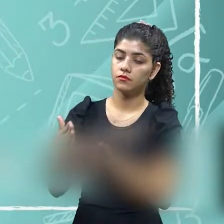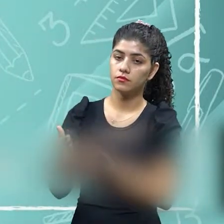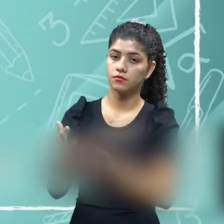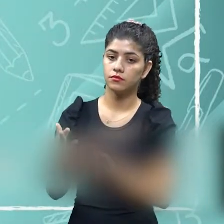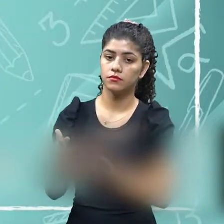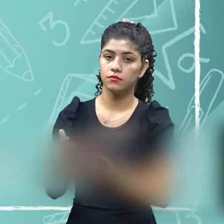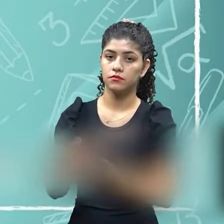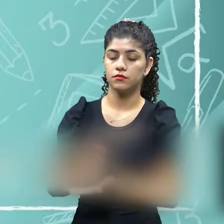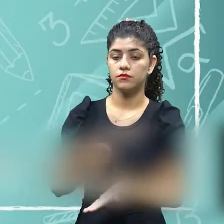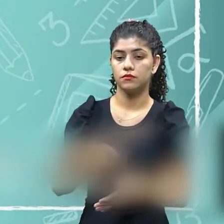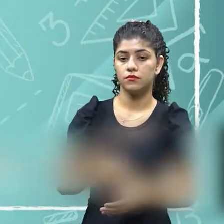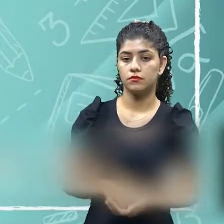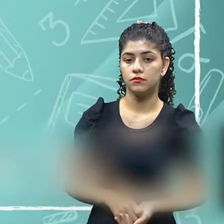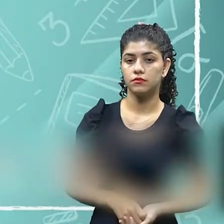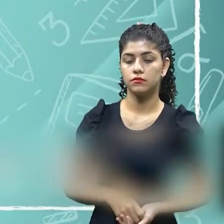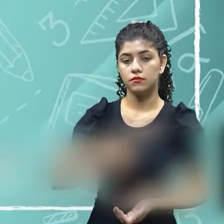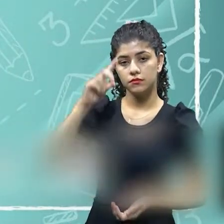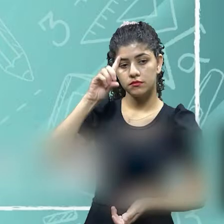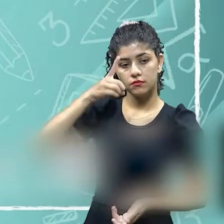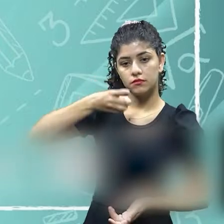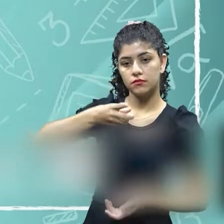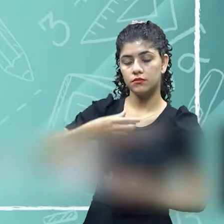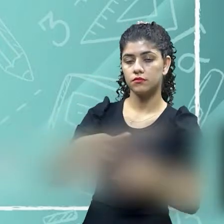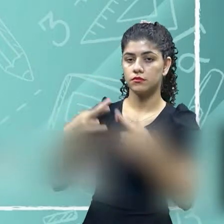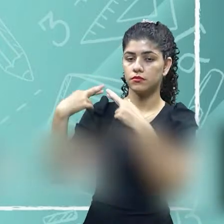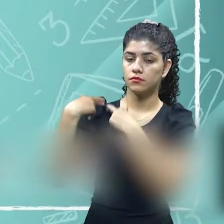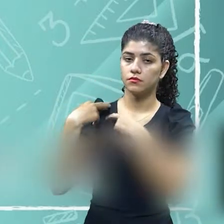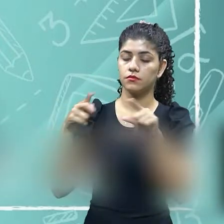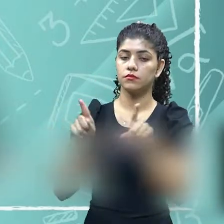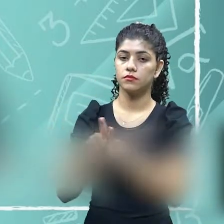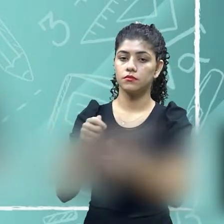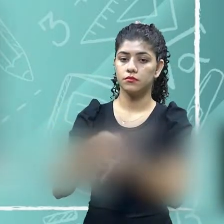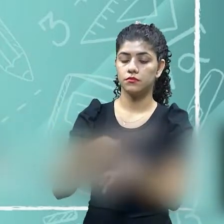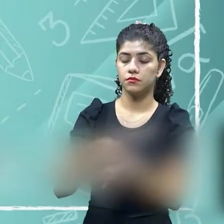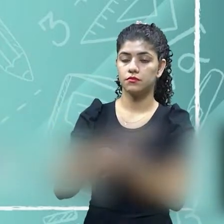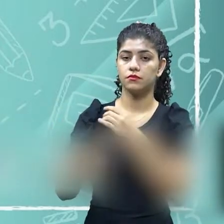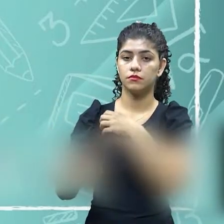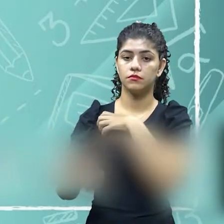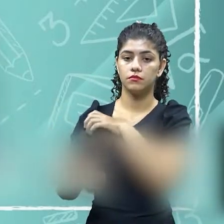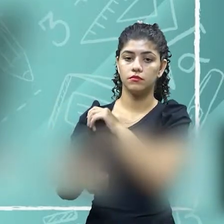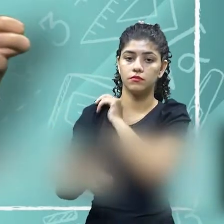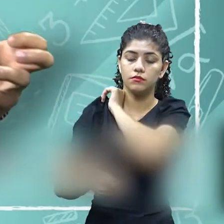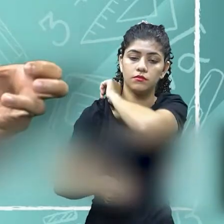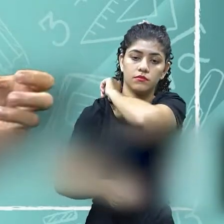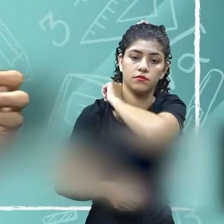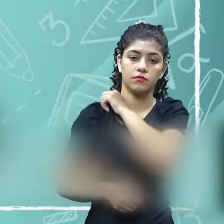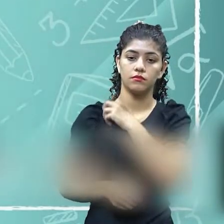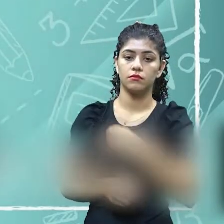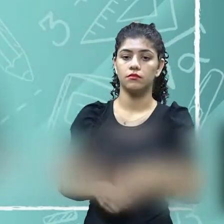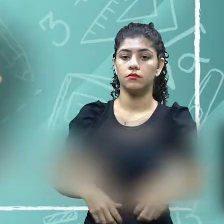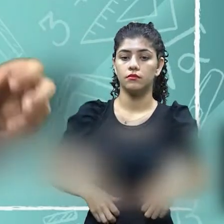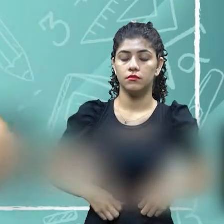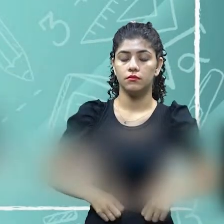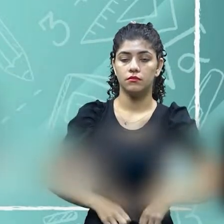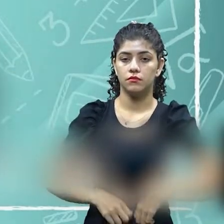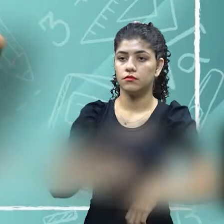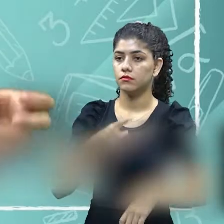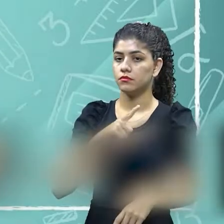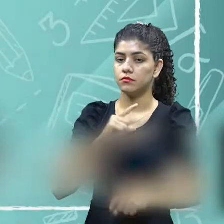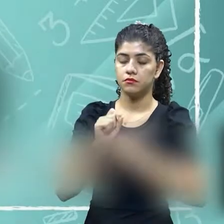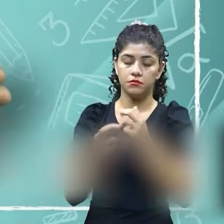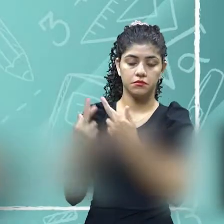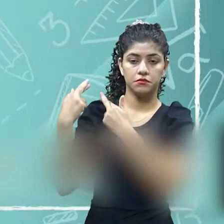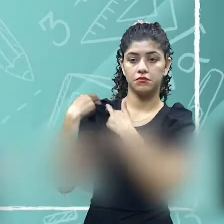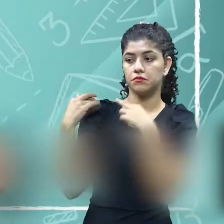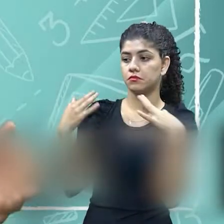e responsabilidade perante a mercadoria do importador. Então, recapitulando, o exportador tem todas as